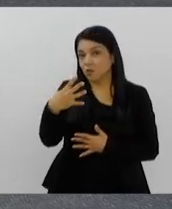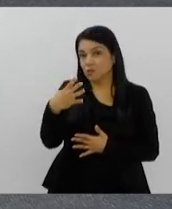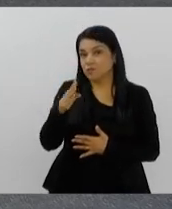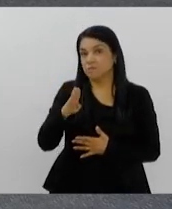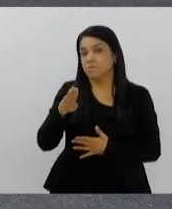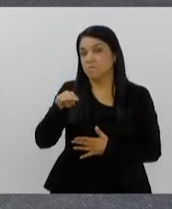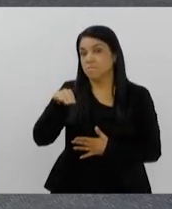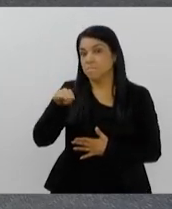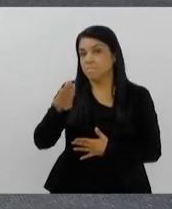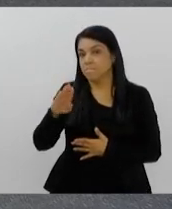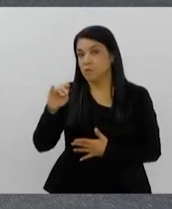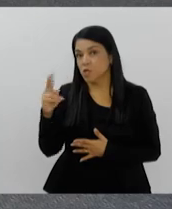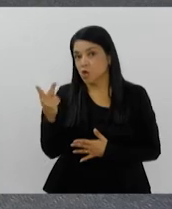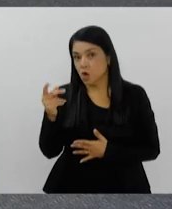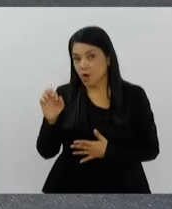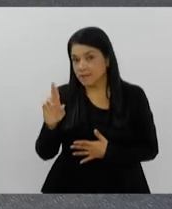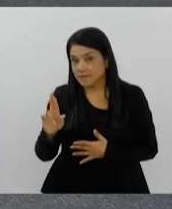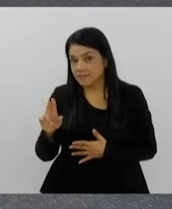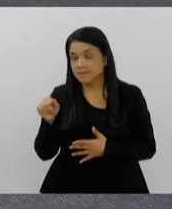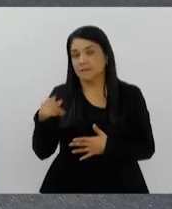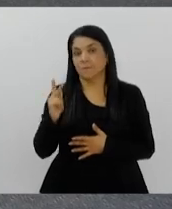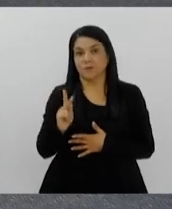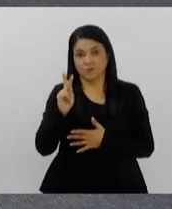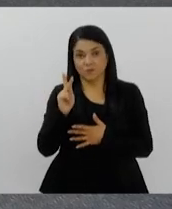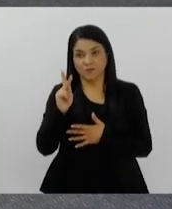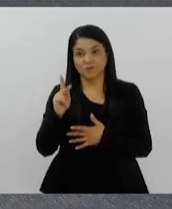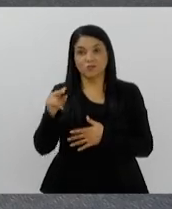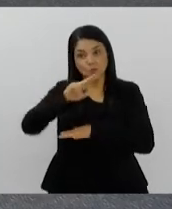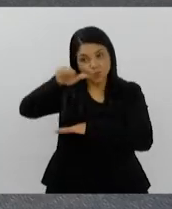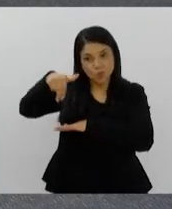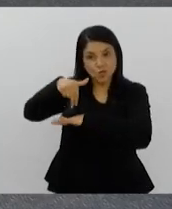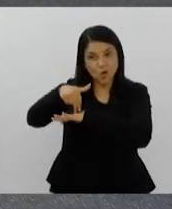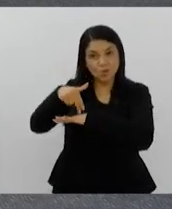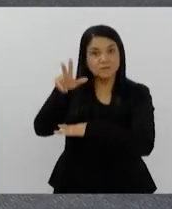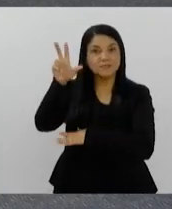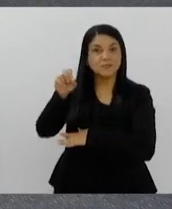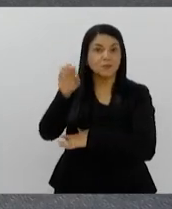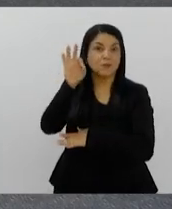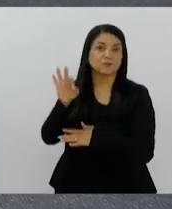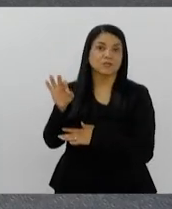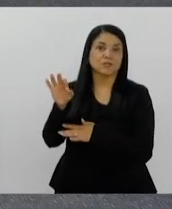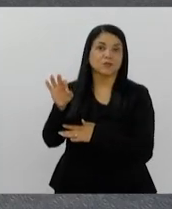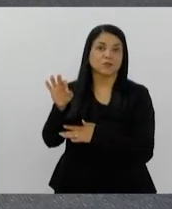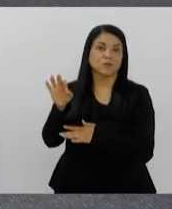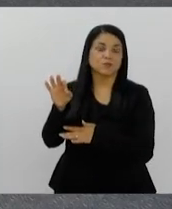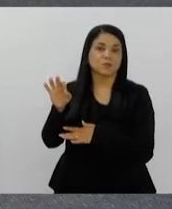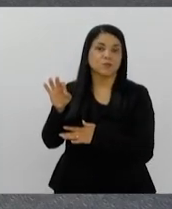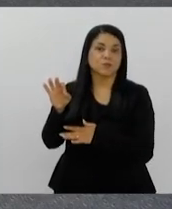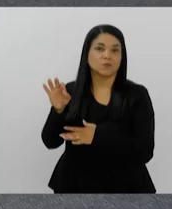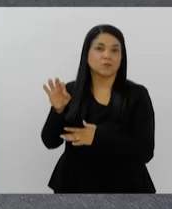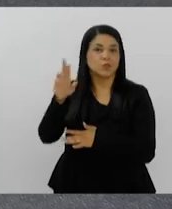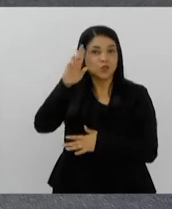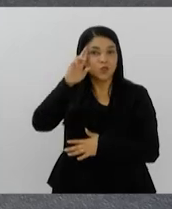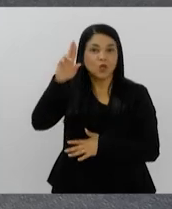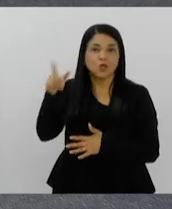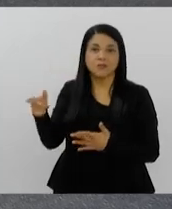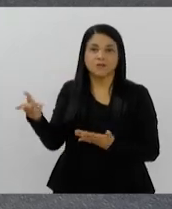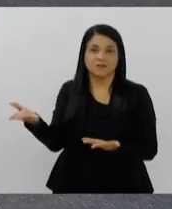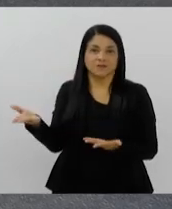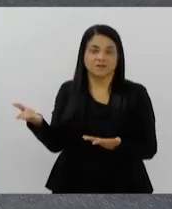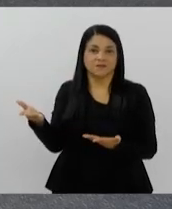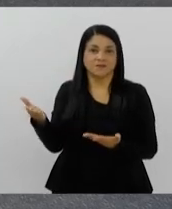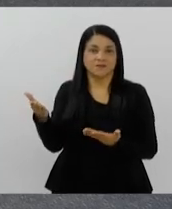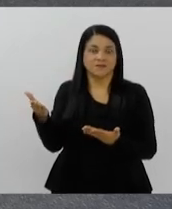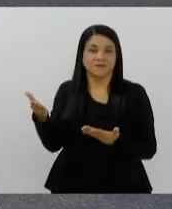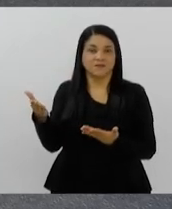União é dona de 50%, né, porque ela é o capital